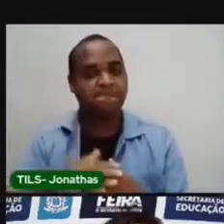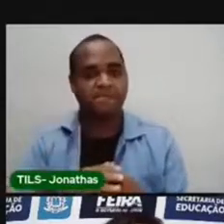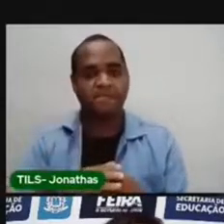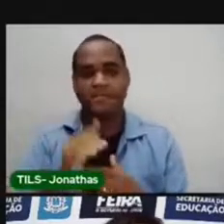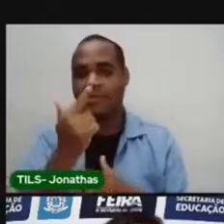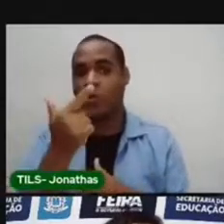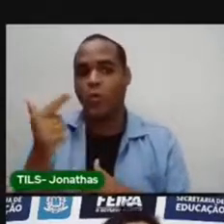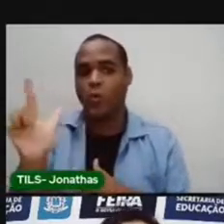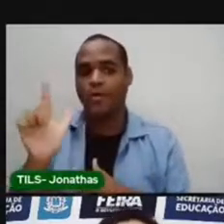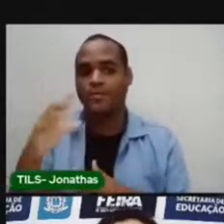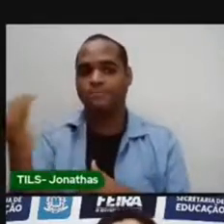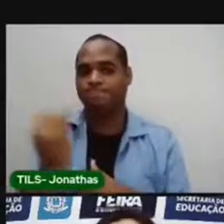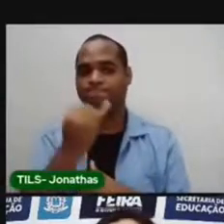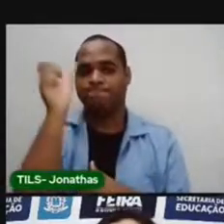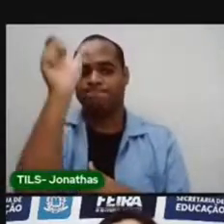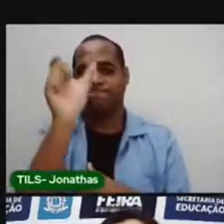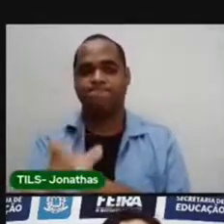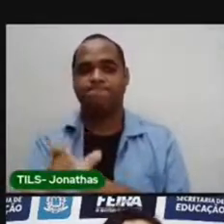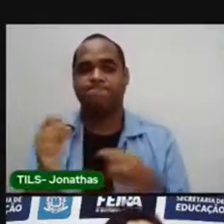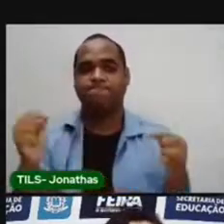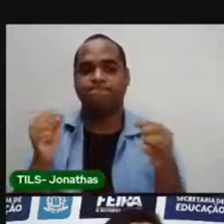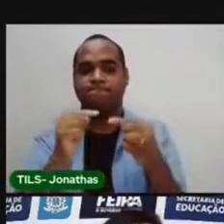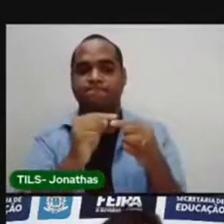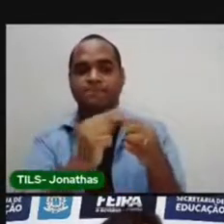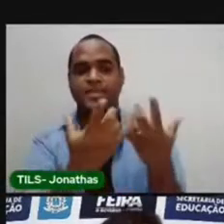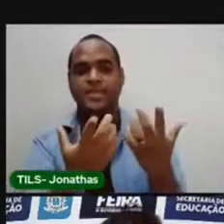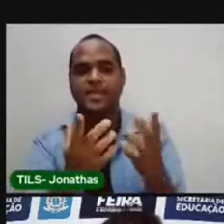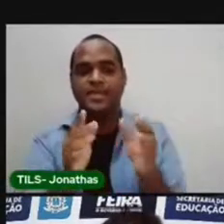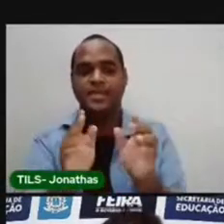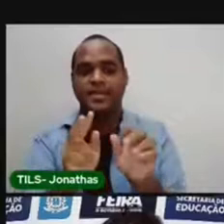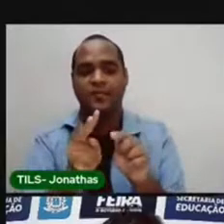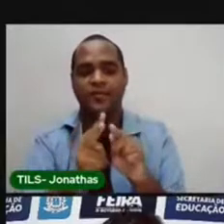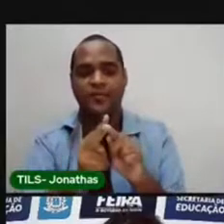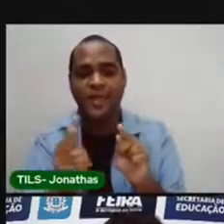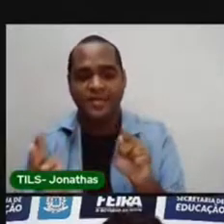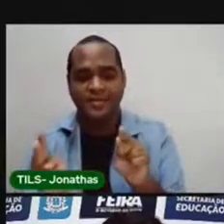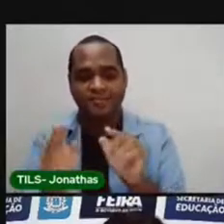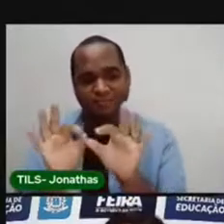Outra característica é que são formadas por pequenos versos,